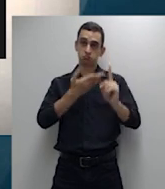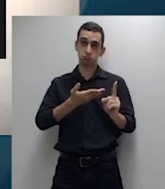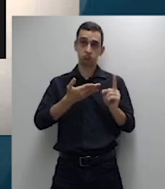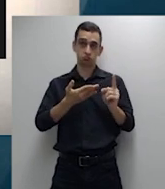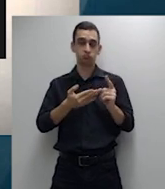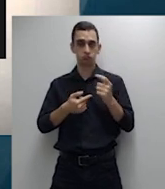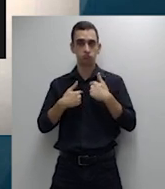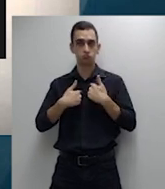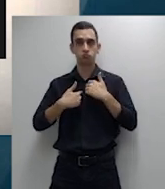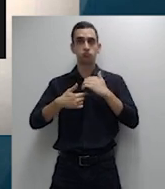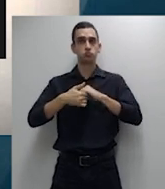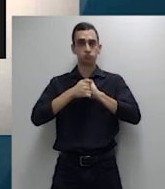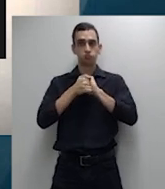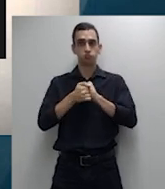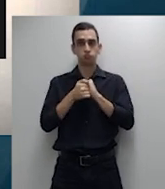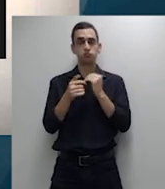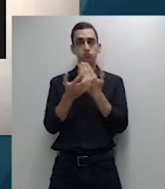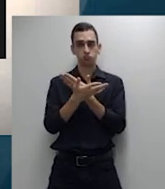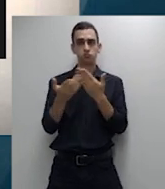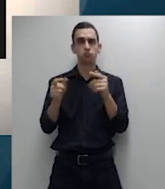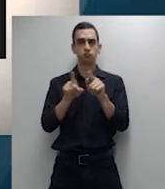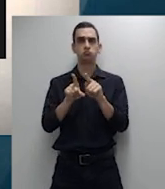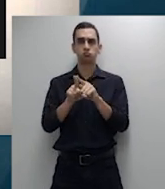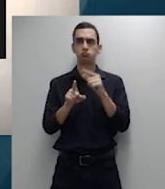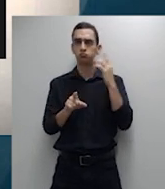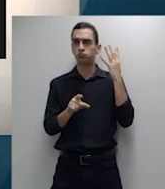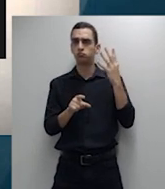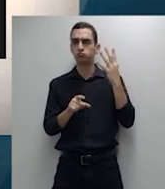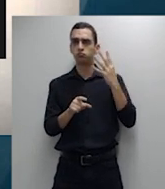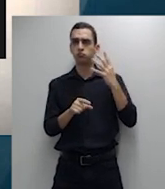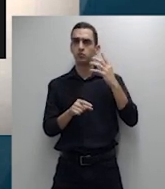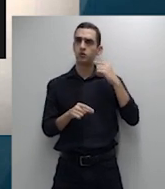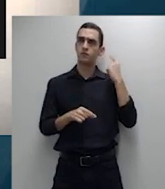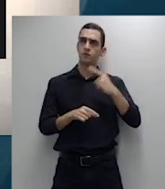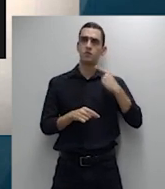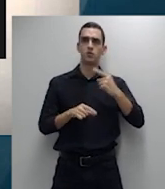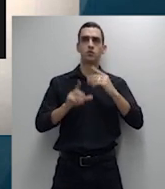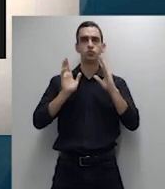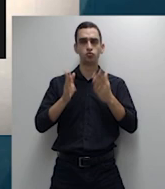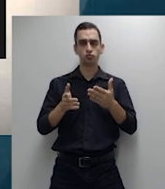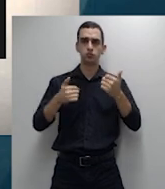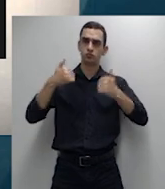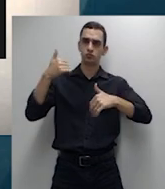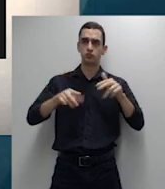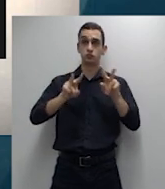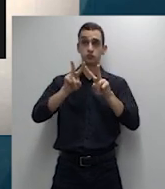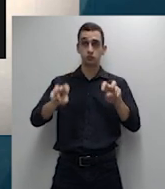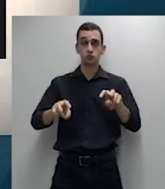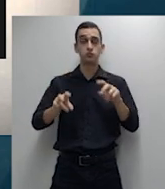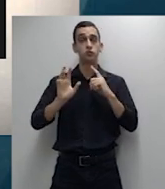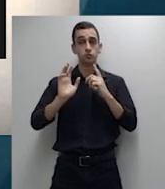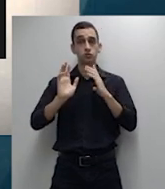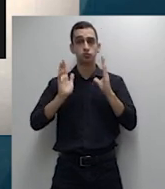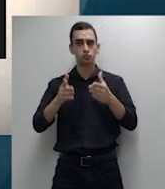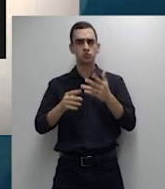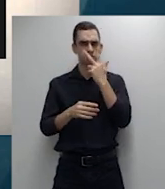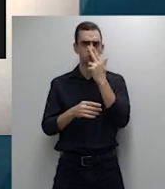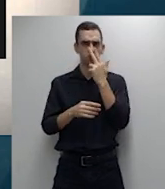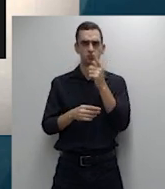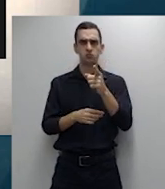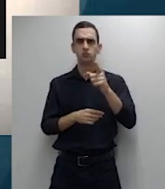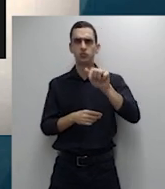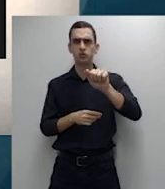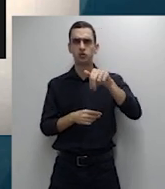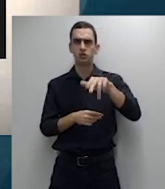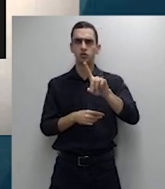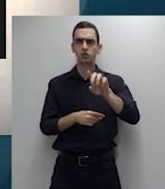certa forma falaram nesse aspecto é não é defendendo me lembro até que teve um dos as papel Doutor